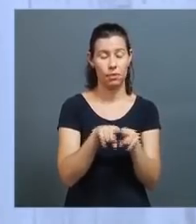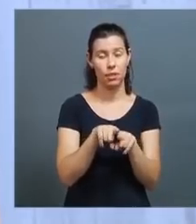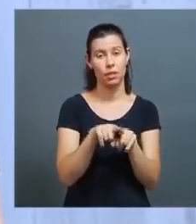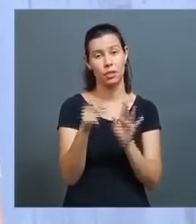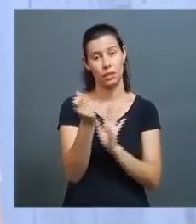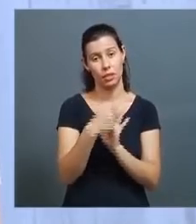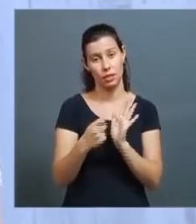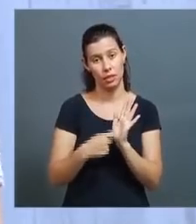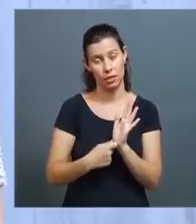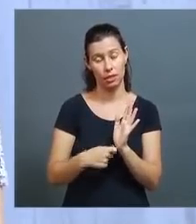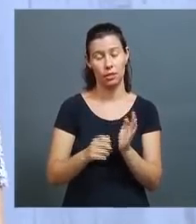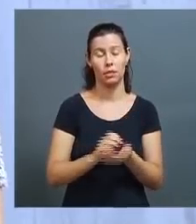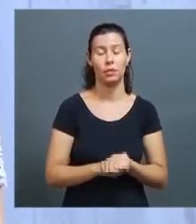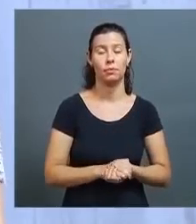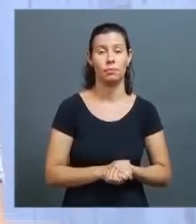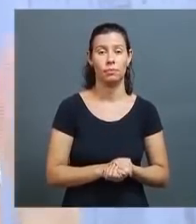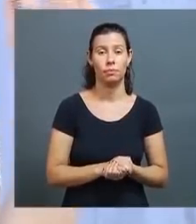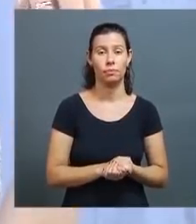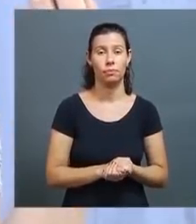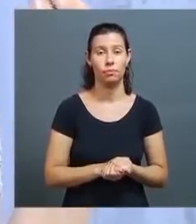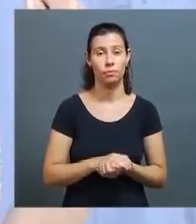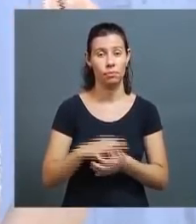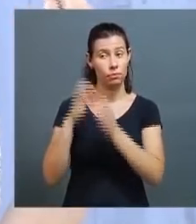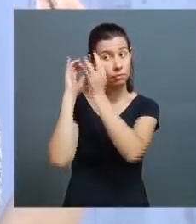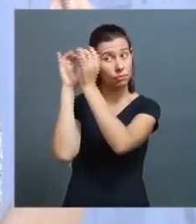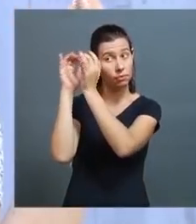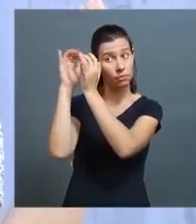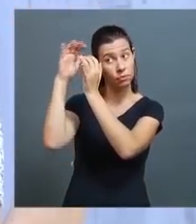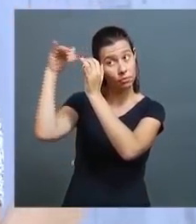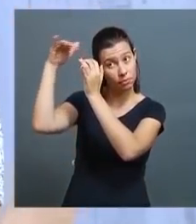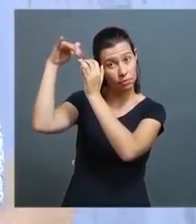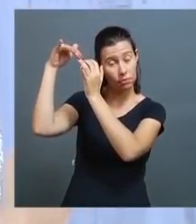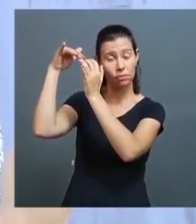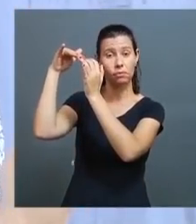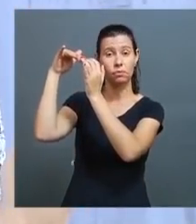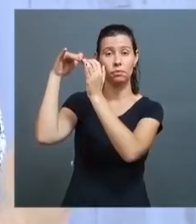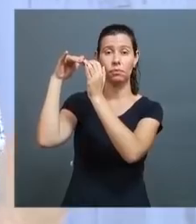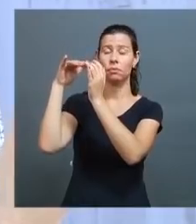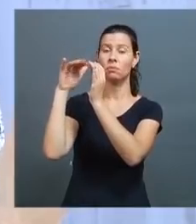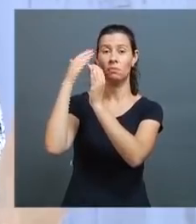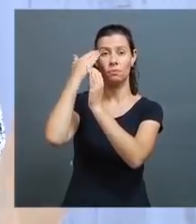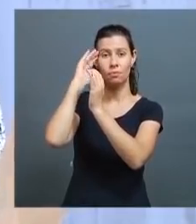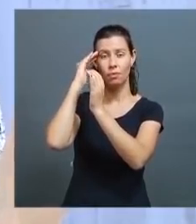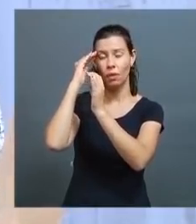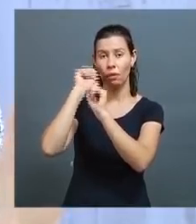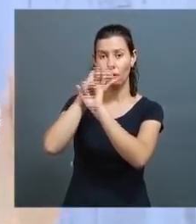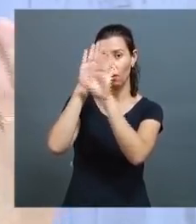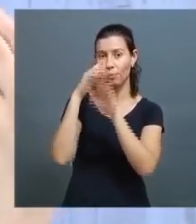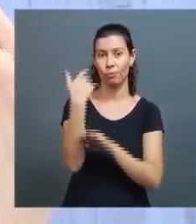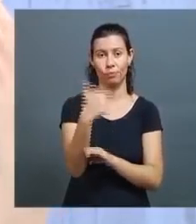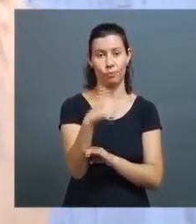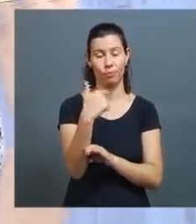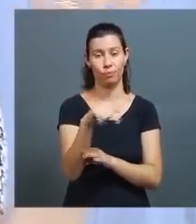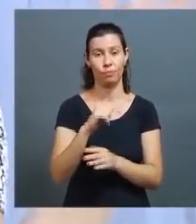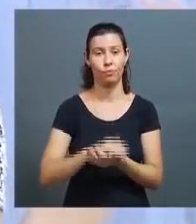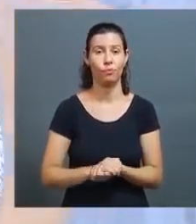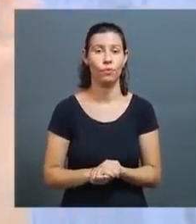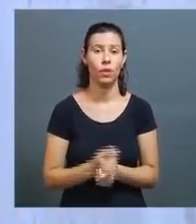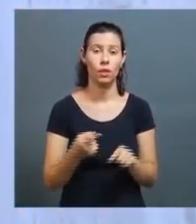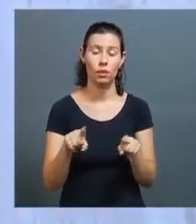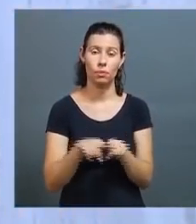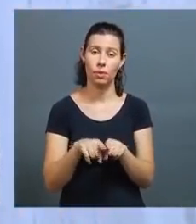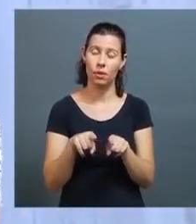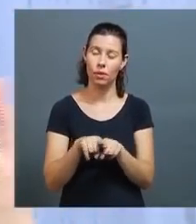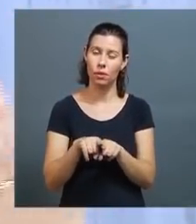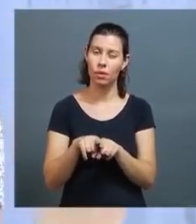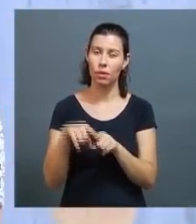por escrito, né? Então, tem áreas cerebrais que às vezes não conseguem fazer essa decodificação adequada ou não conseguem